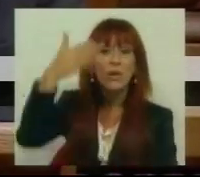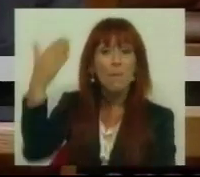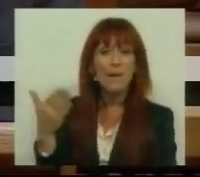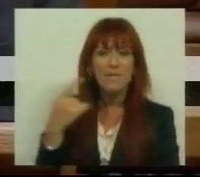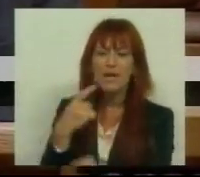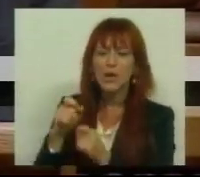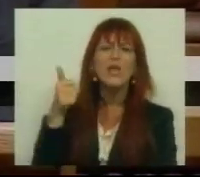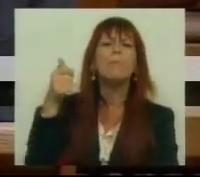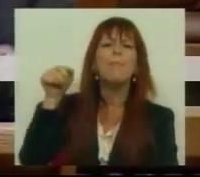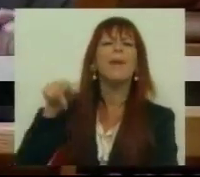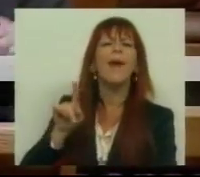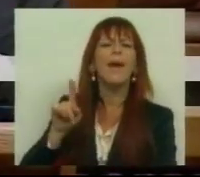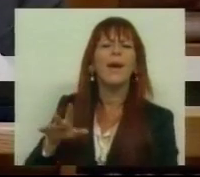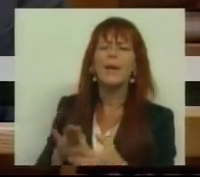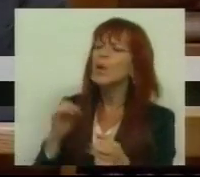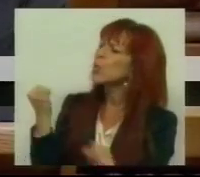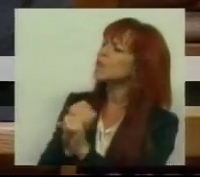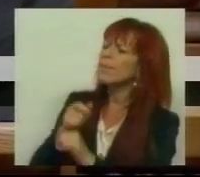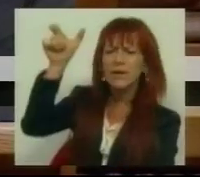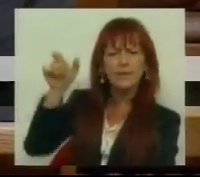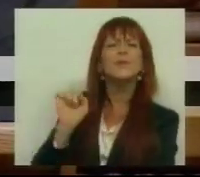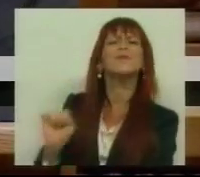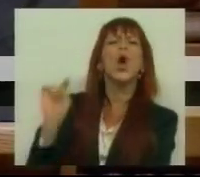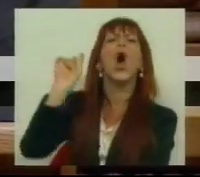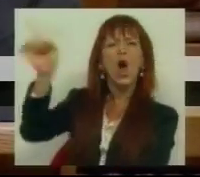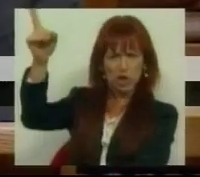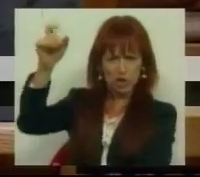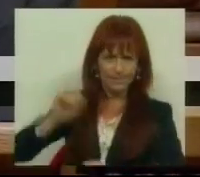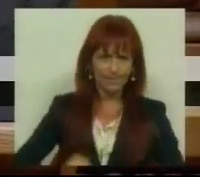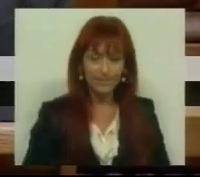inquérito ao BPN sobre o papel de Franklin Alves.